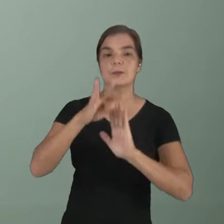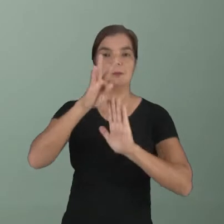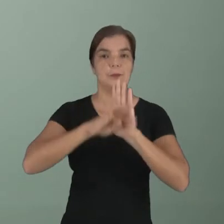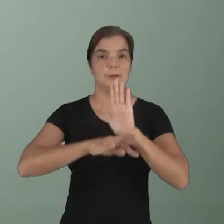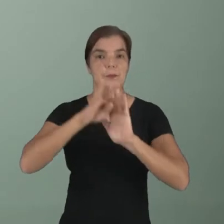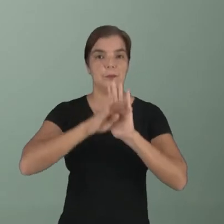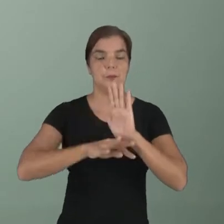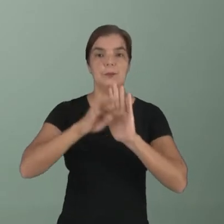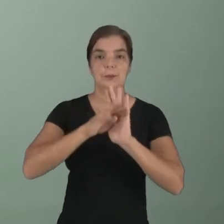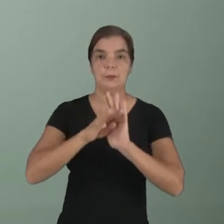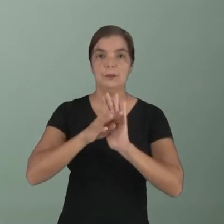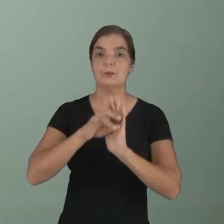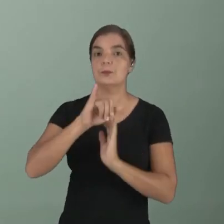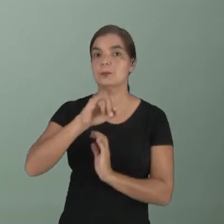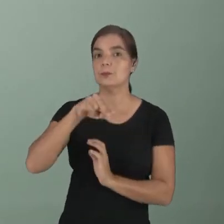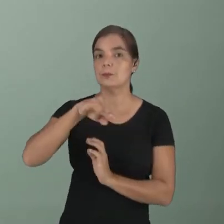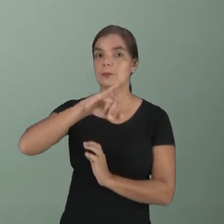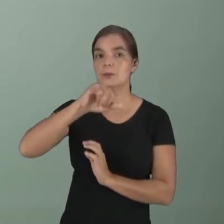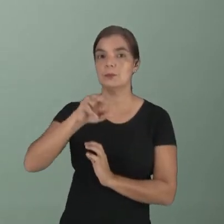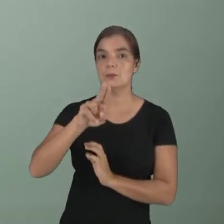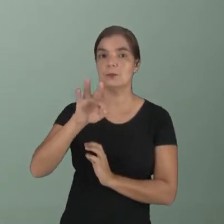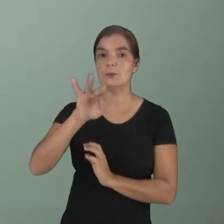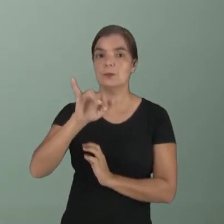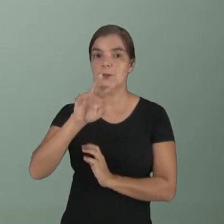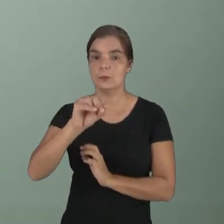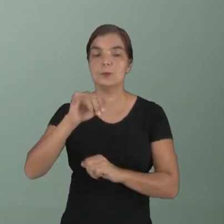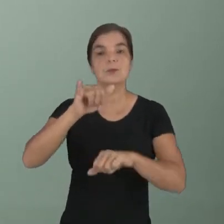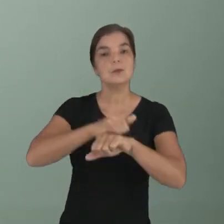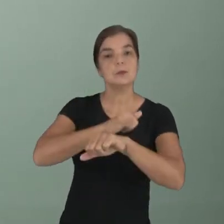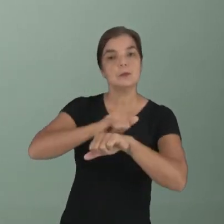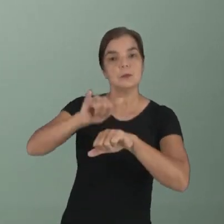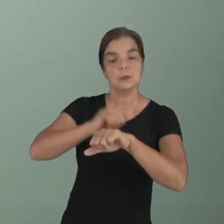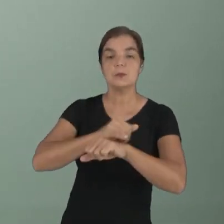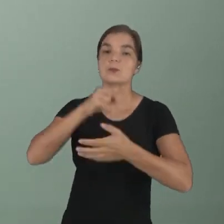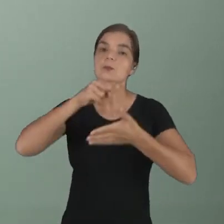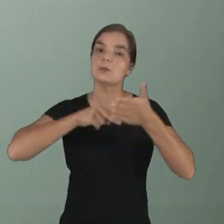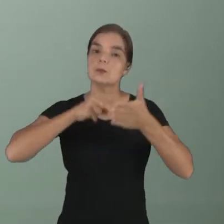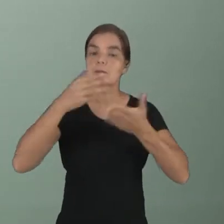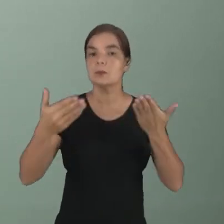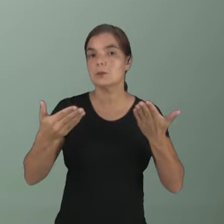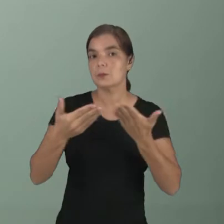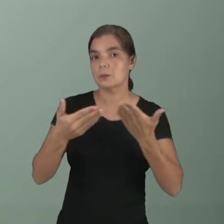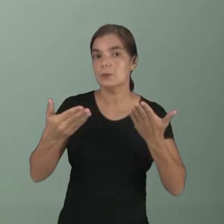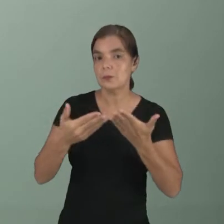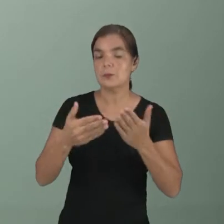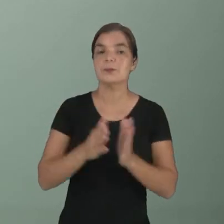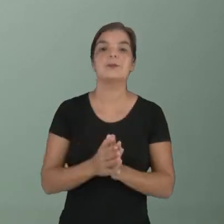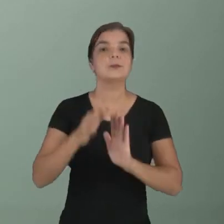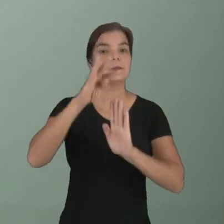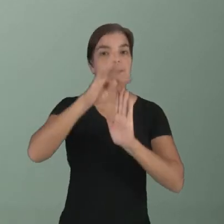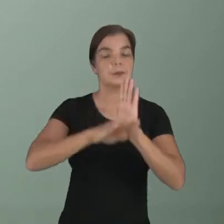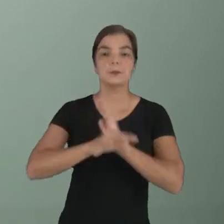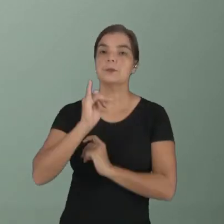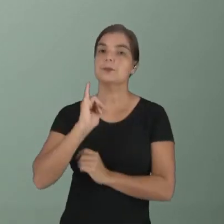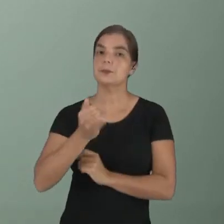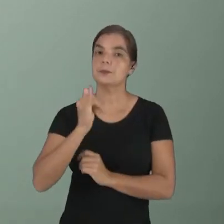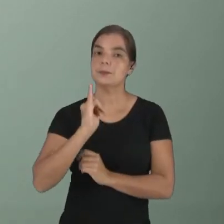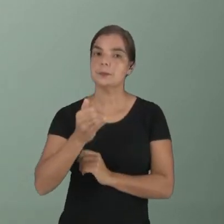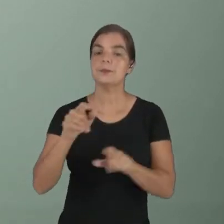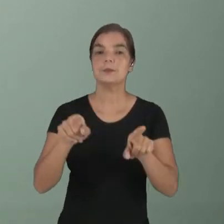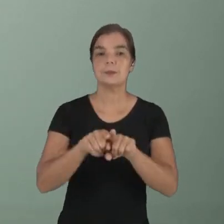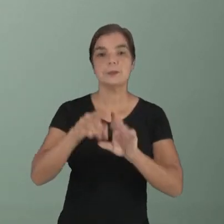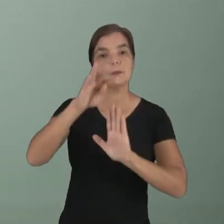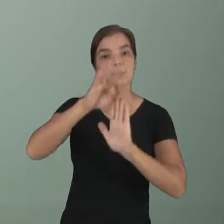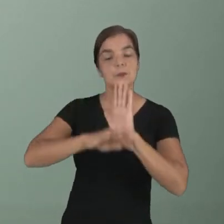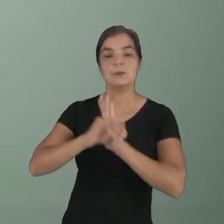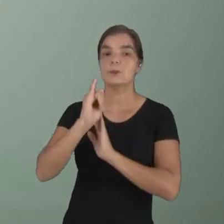nós temos o texto injuntivo. A estratégia de leitura hoje é sobre o texto narrativo. O